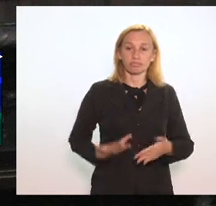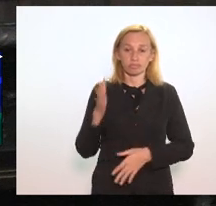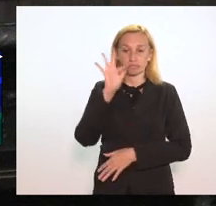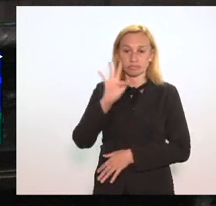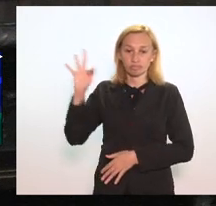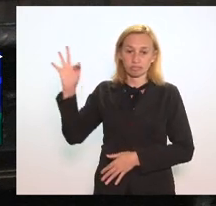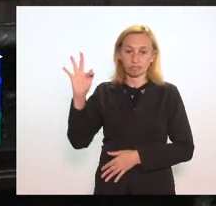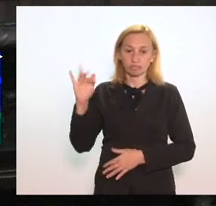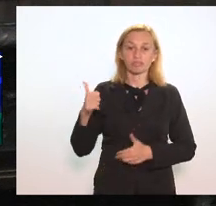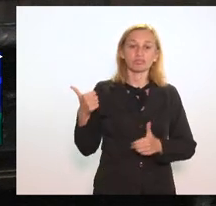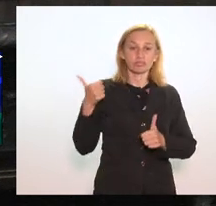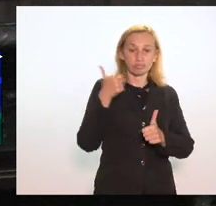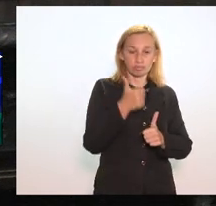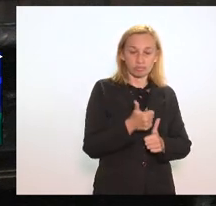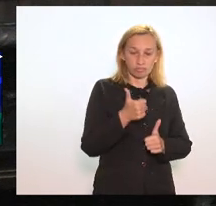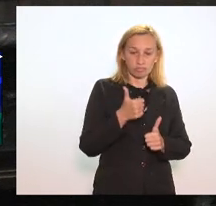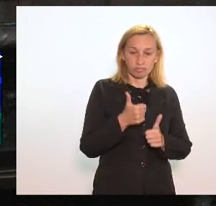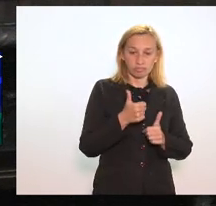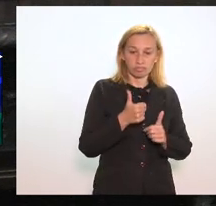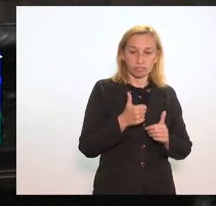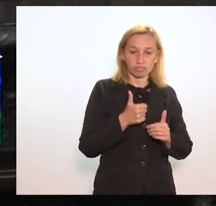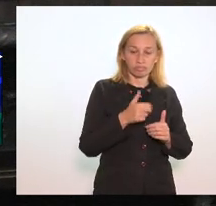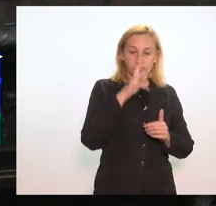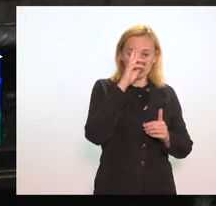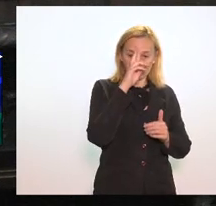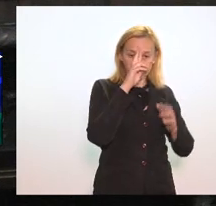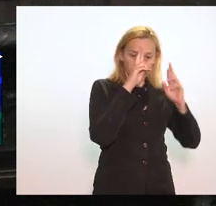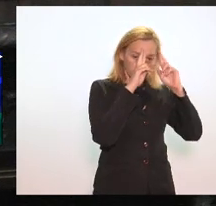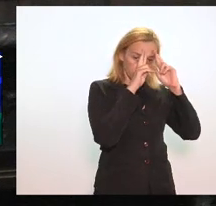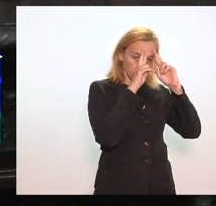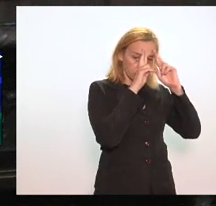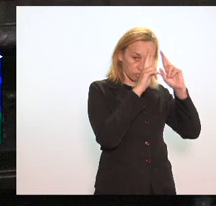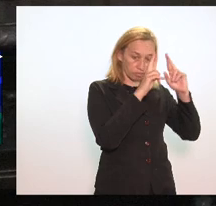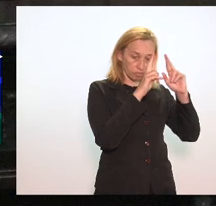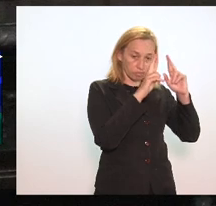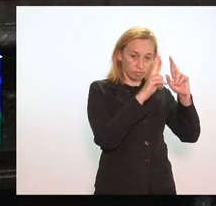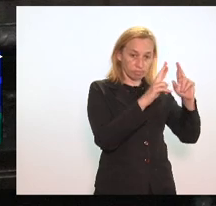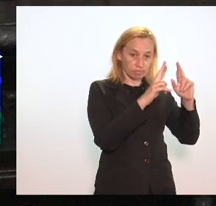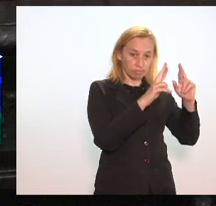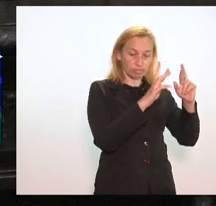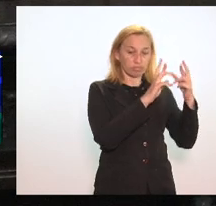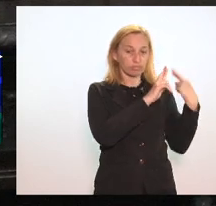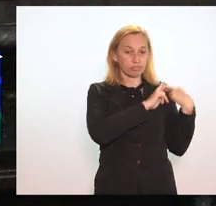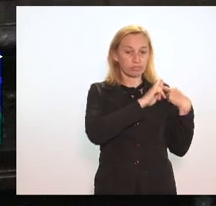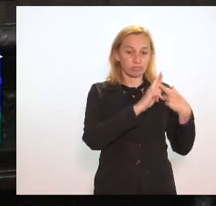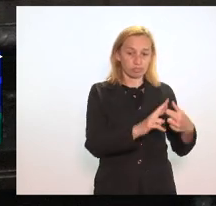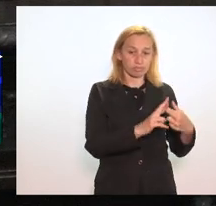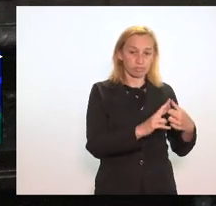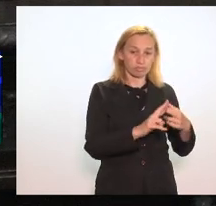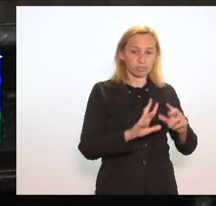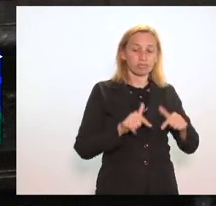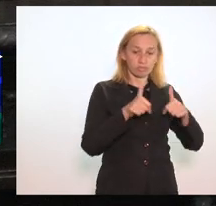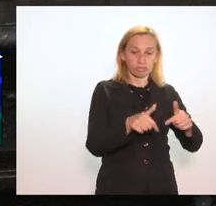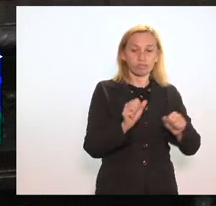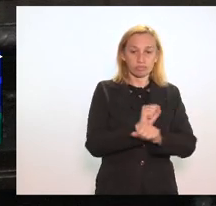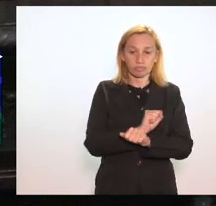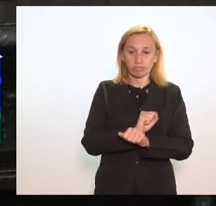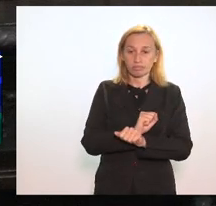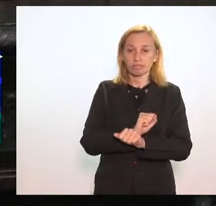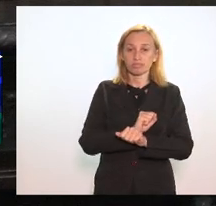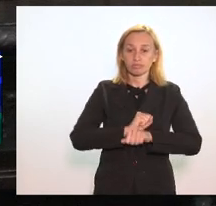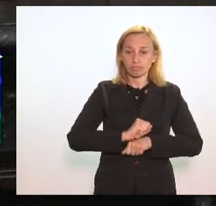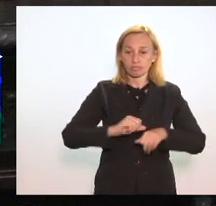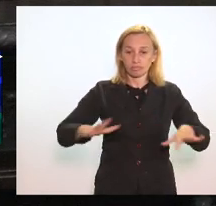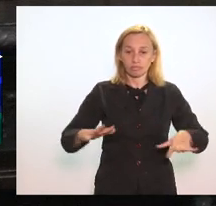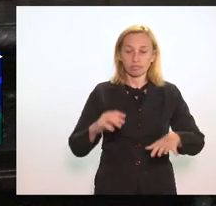assume sim a sua devida a responsabilidade de tratar poderia e vai ser lei diz que estados e